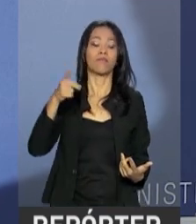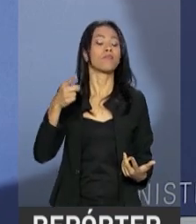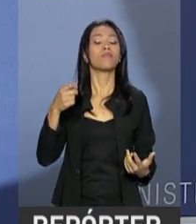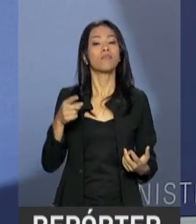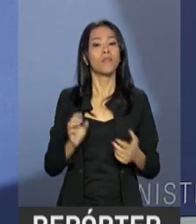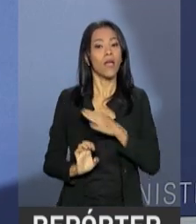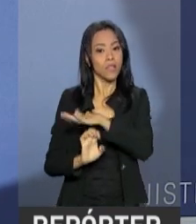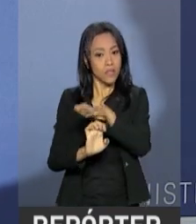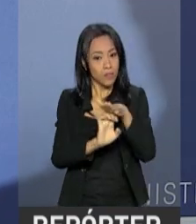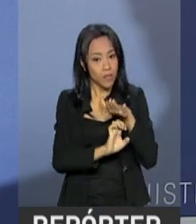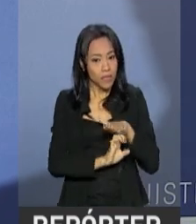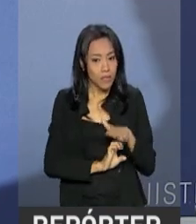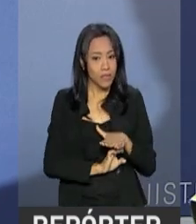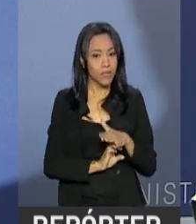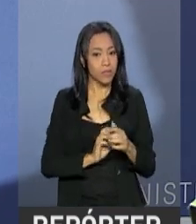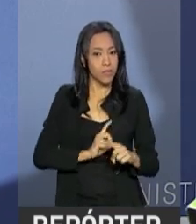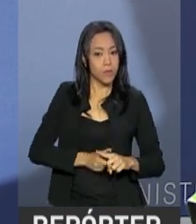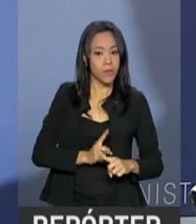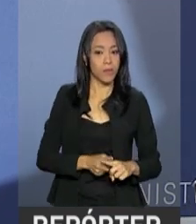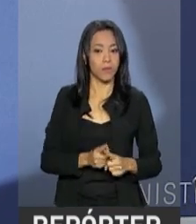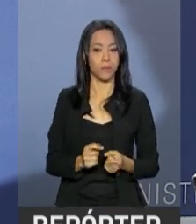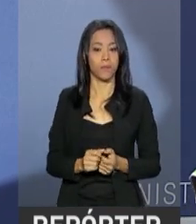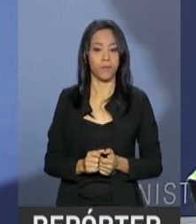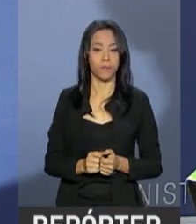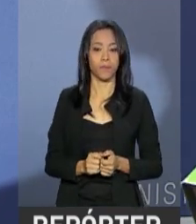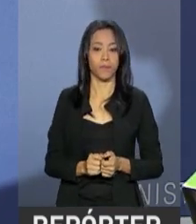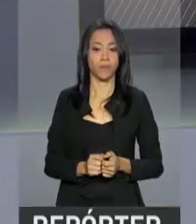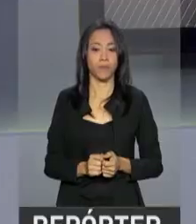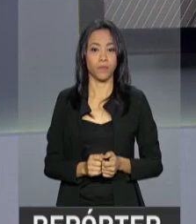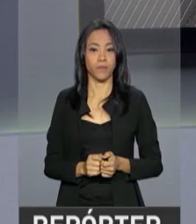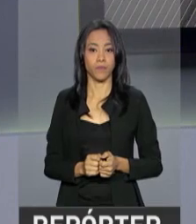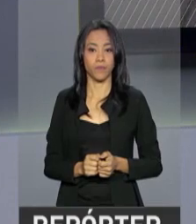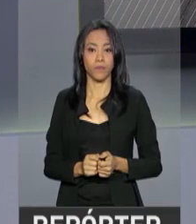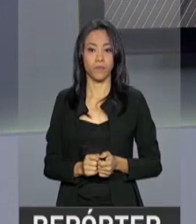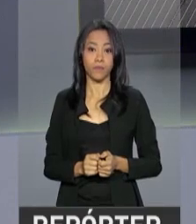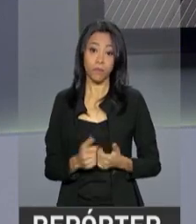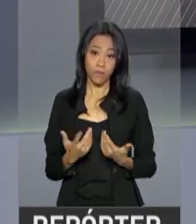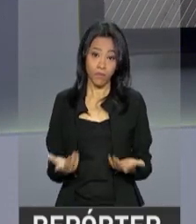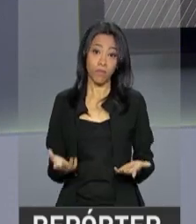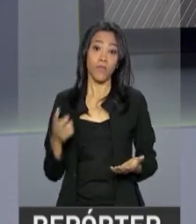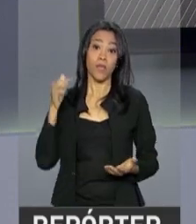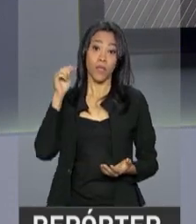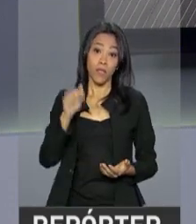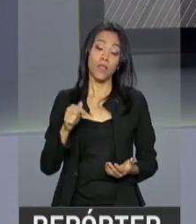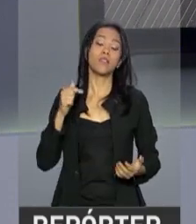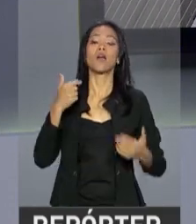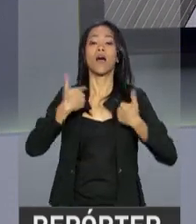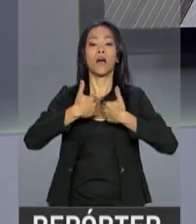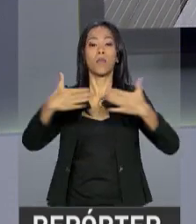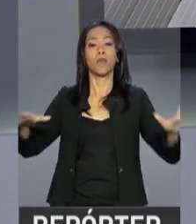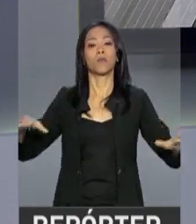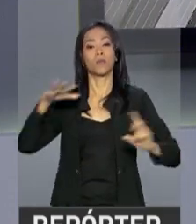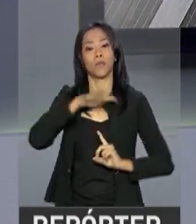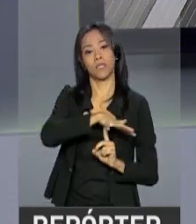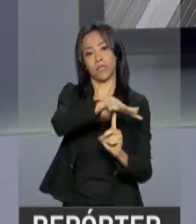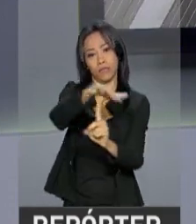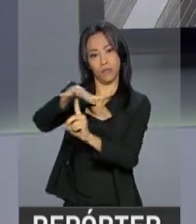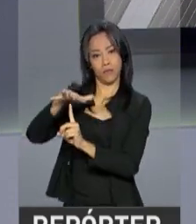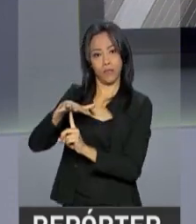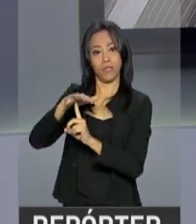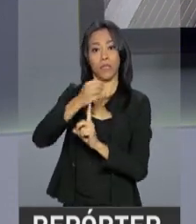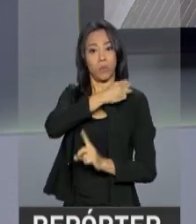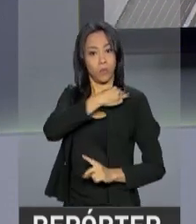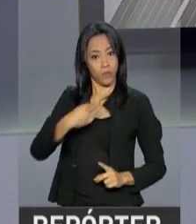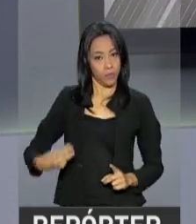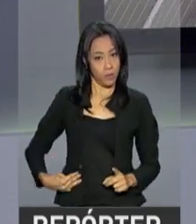com dividendos lembrar porque o caso mas mais conhecido e durante a abertura da feira o ministro da defesa defendeu